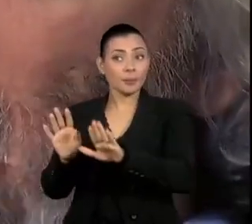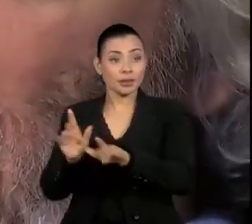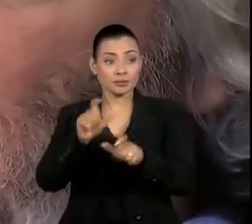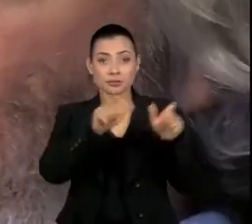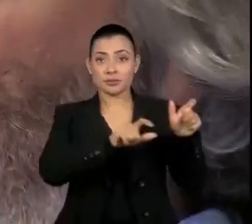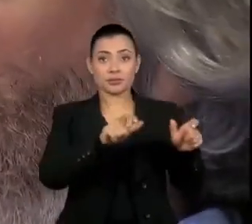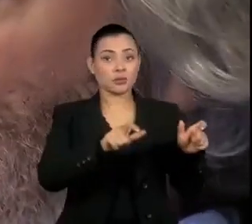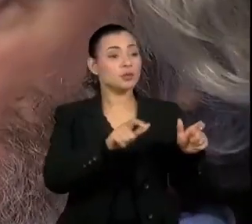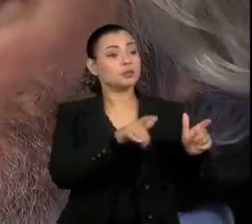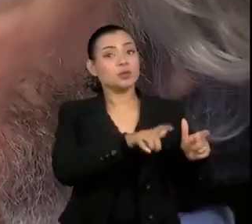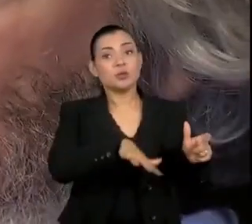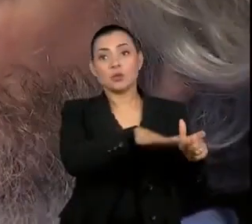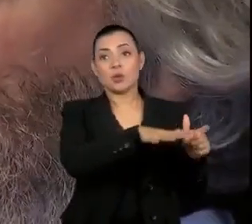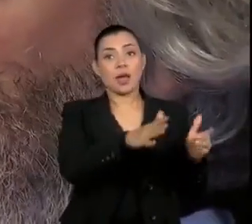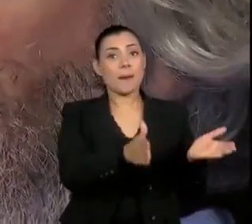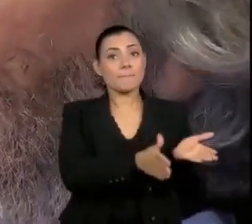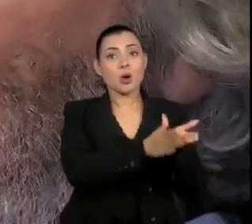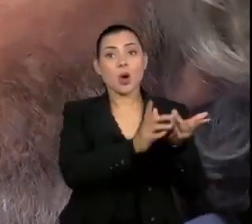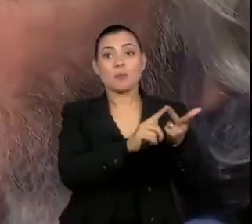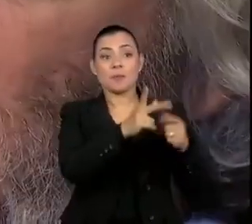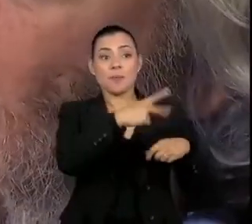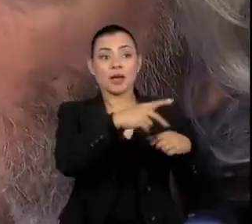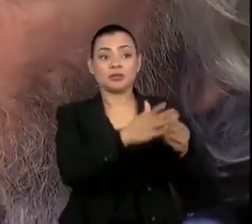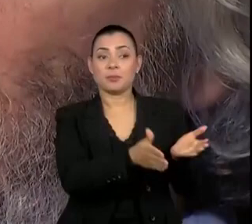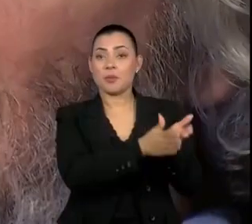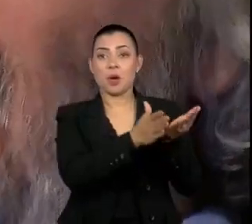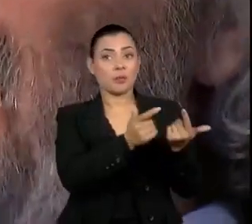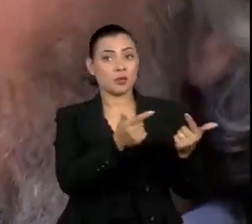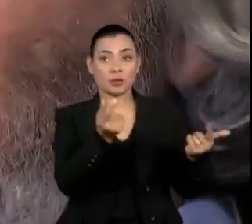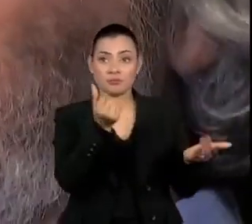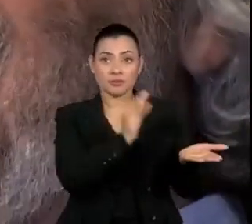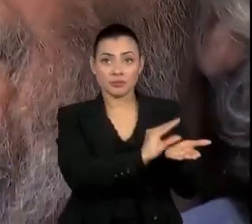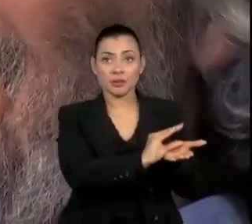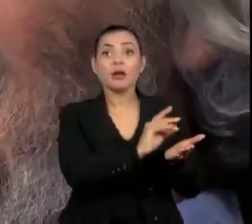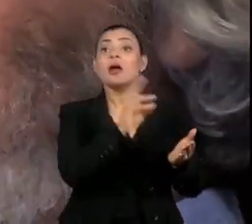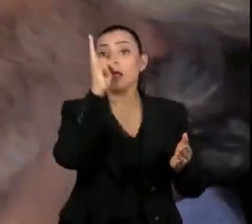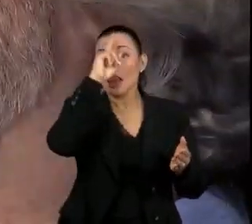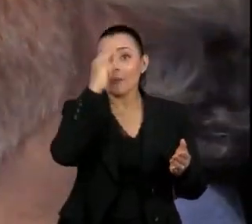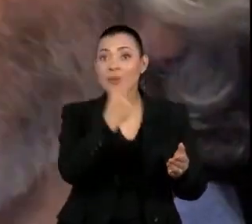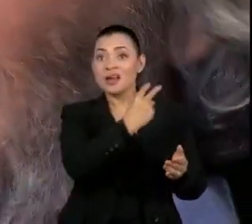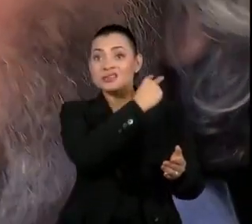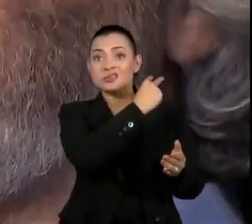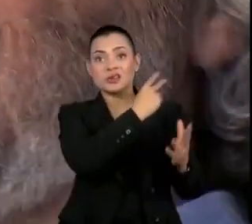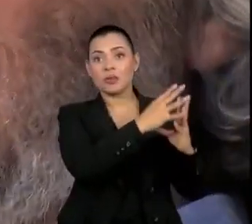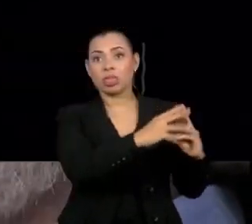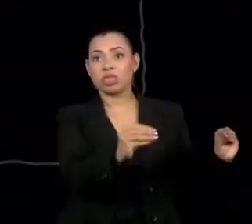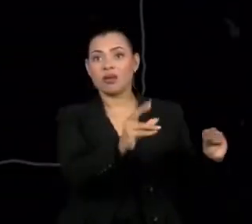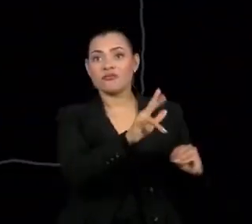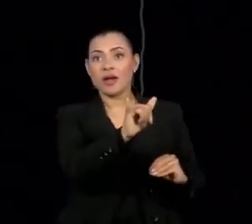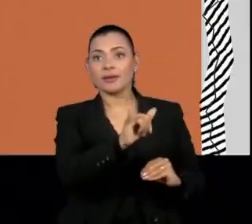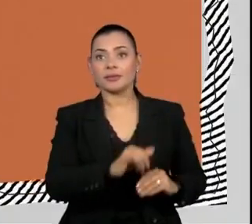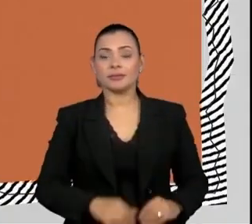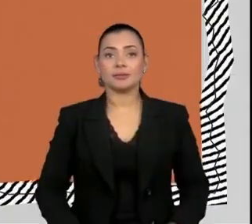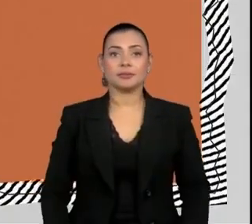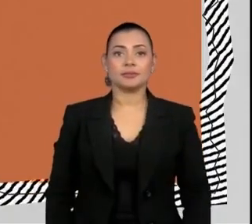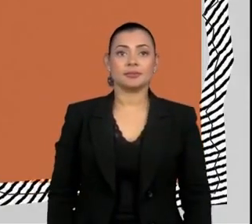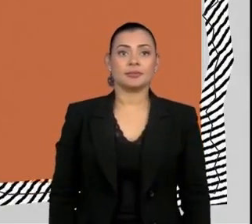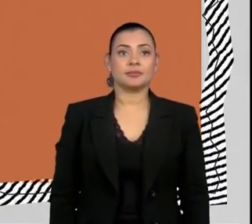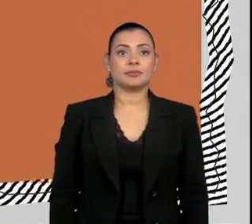Outros lugares, contextos, países em que não houver tantos recursos, a memória será perdida.